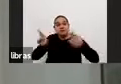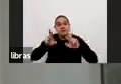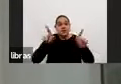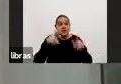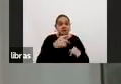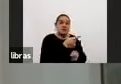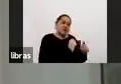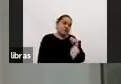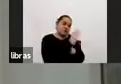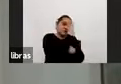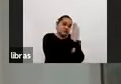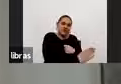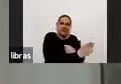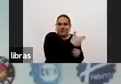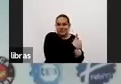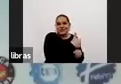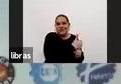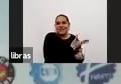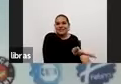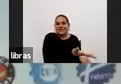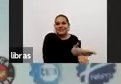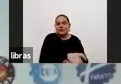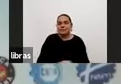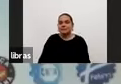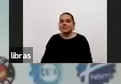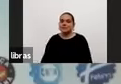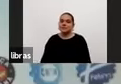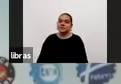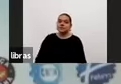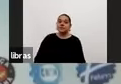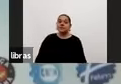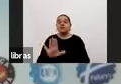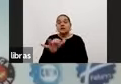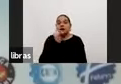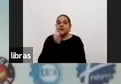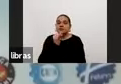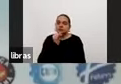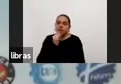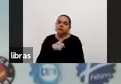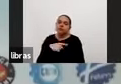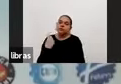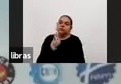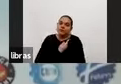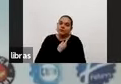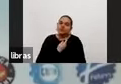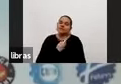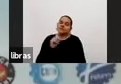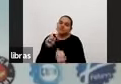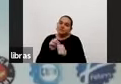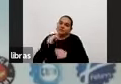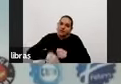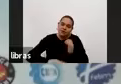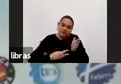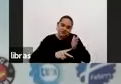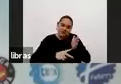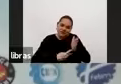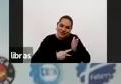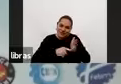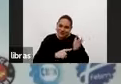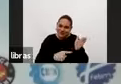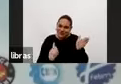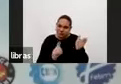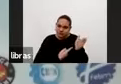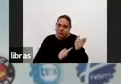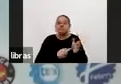cada empresa. Sim. A exemplo do que você está falando, o nosso sindicato aqui, os metalúrgicos da Grande Curitiba, também